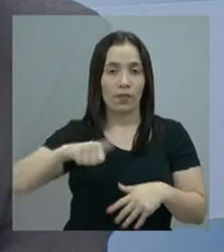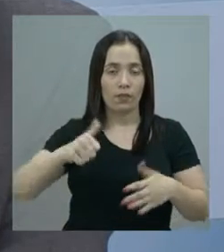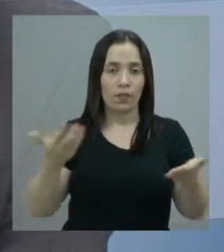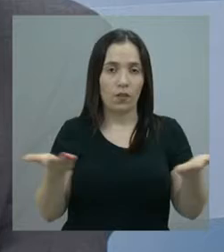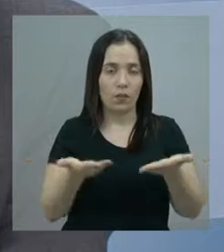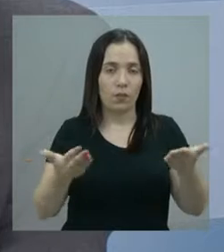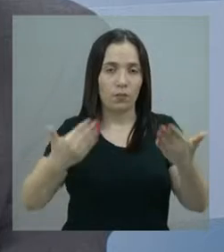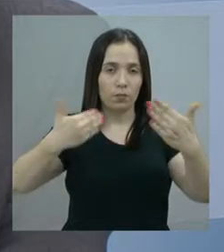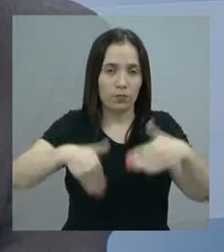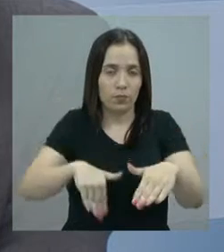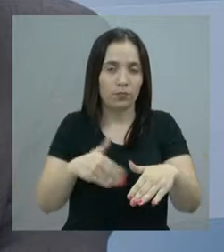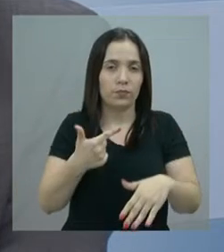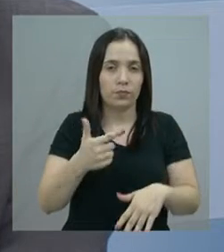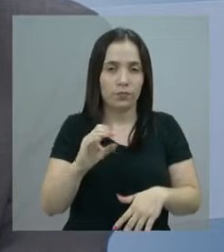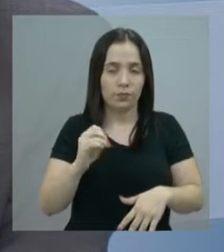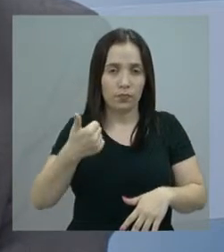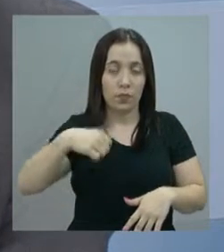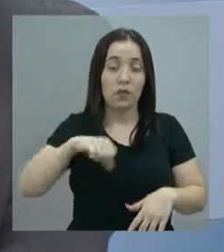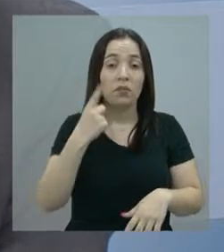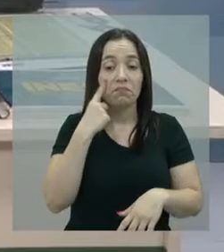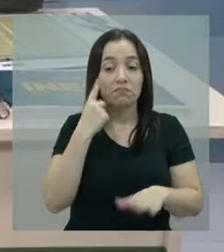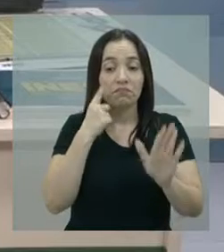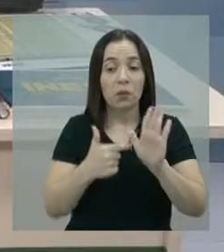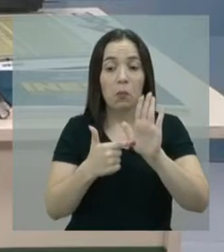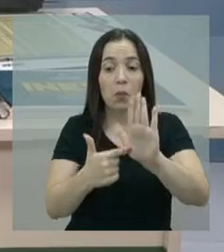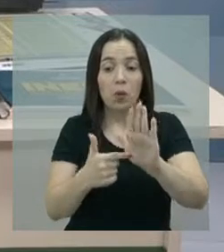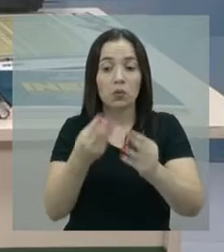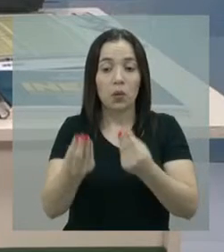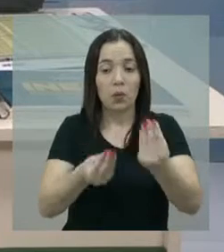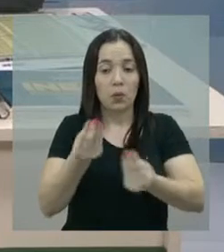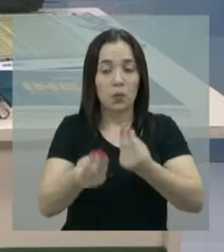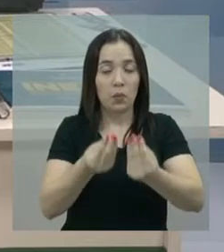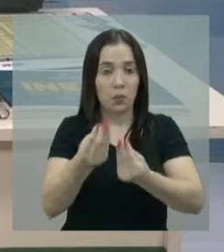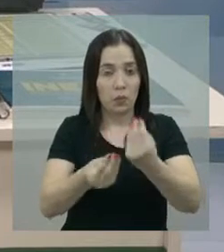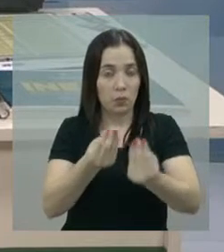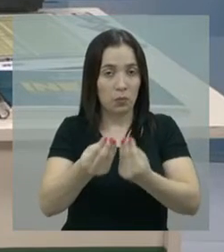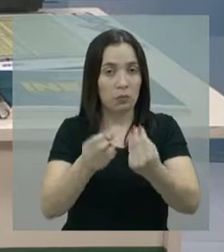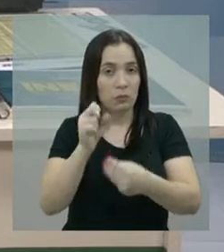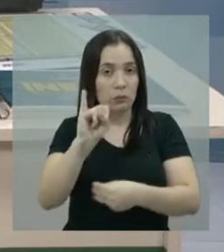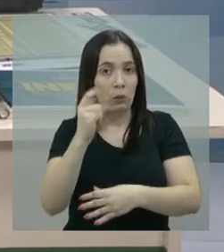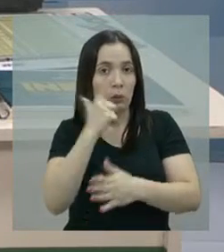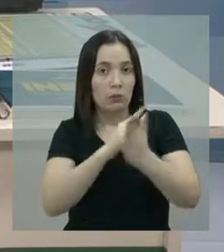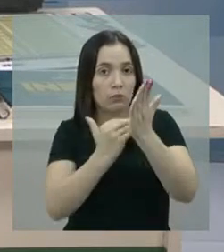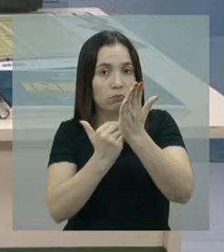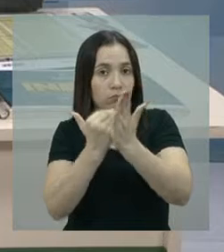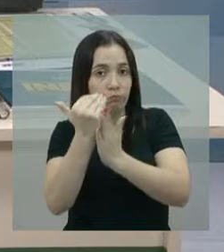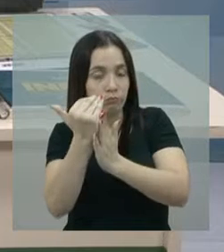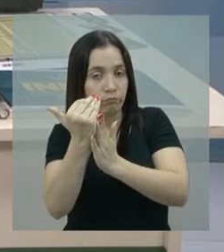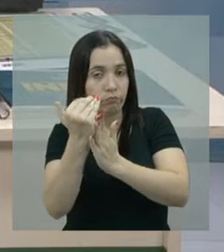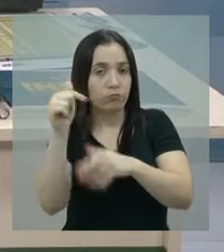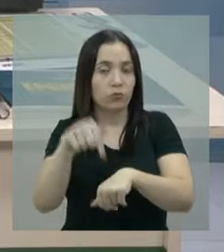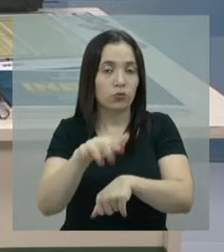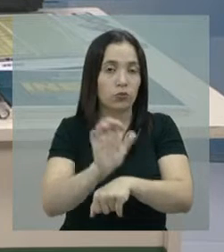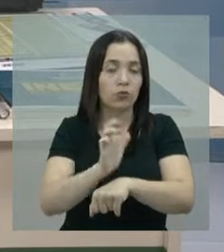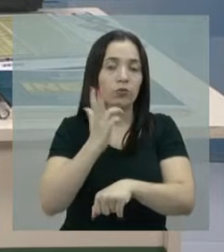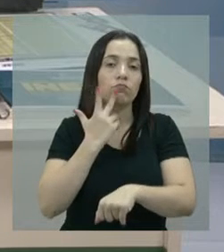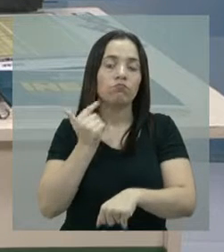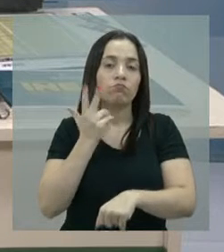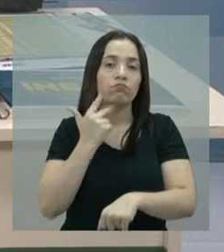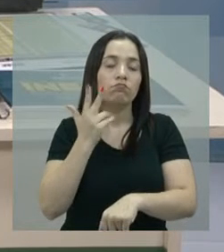agora em 2019... Já pode mostrar isso. Ela já pode mostrar também que o estado do Ceará